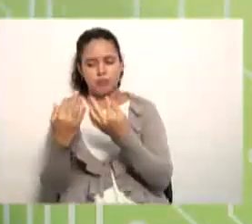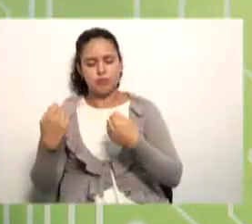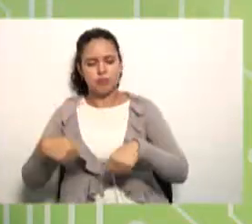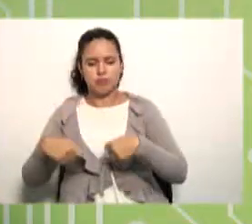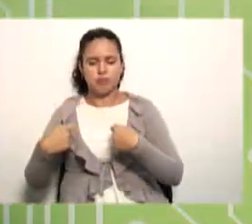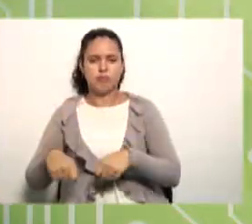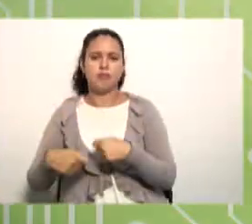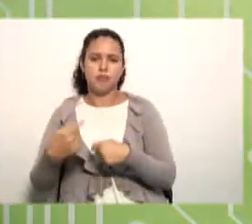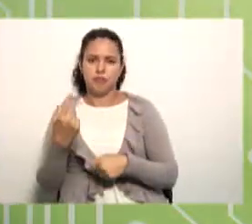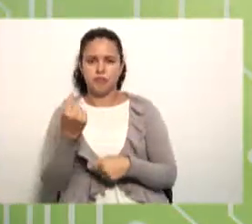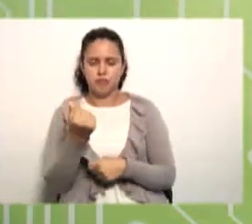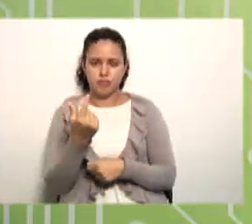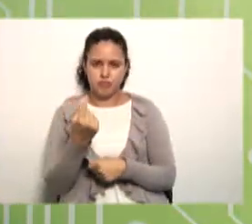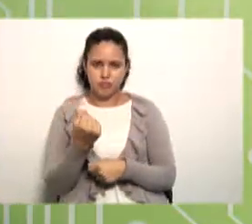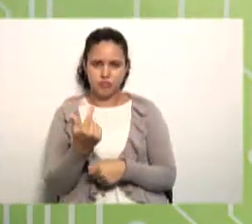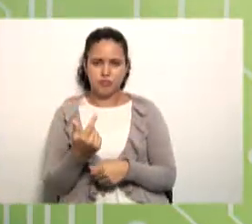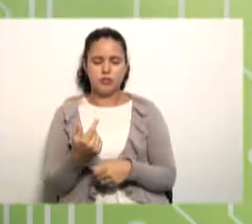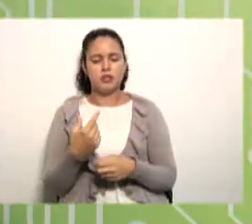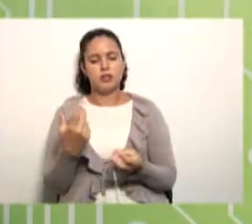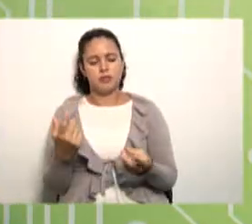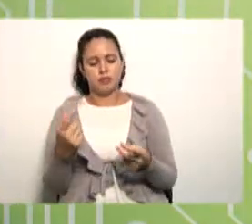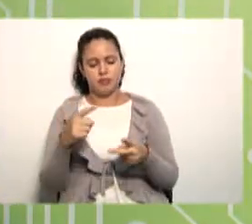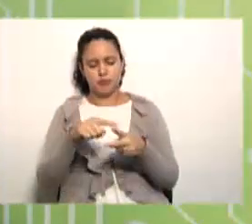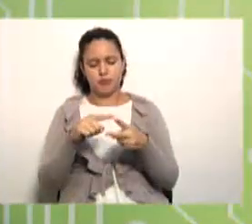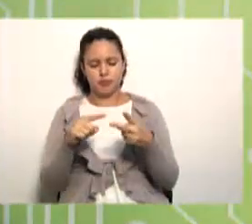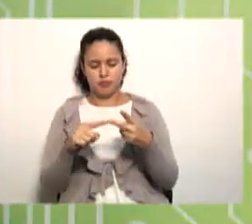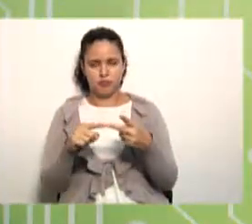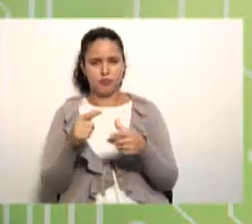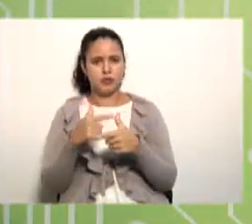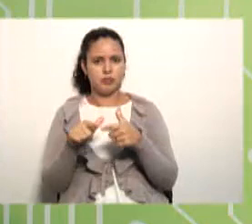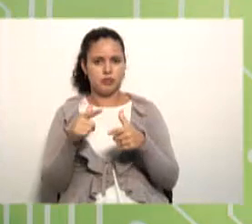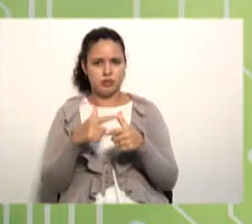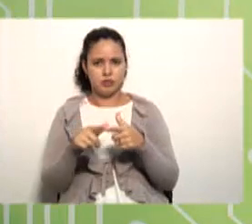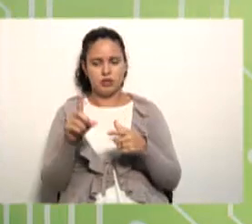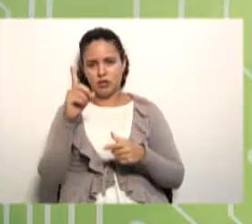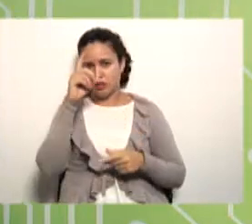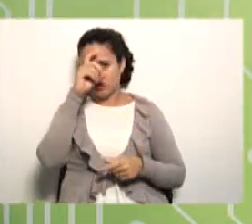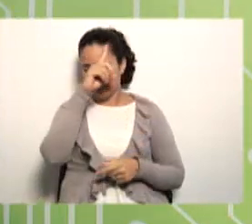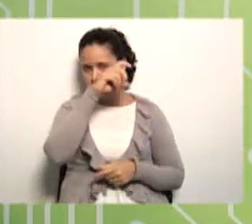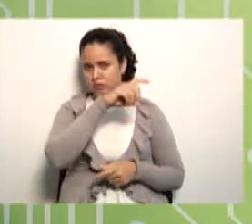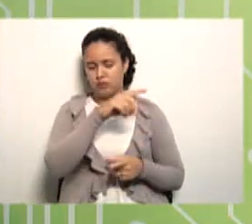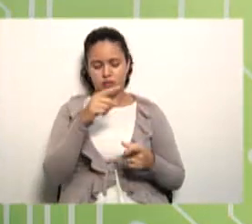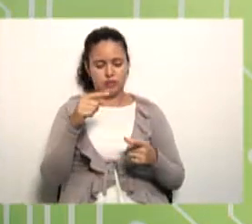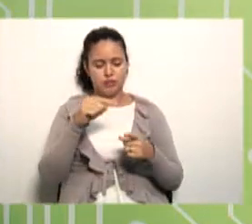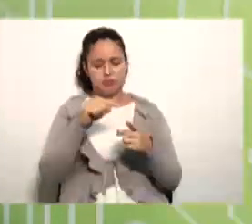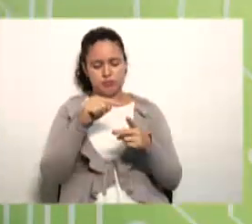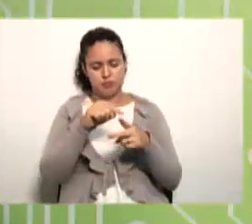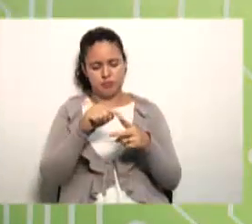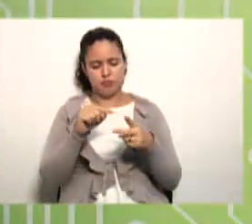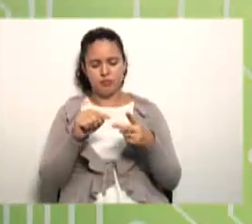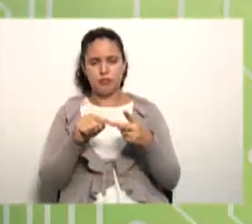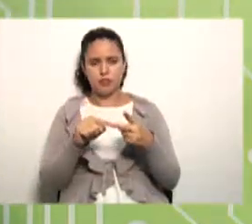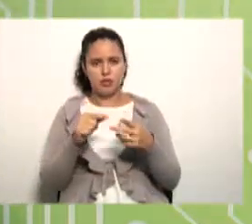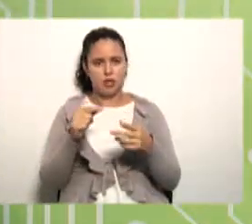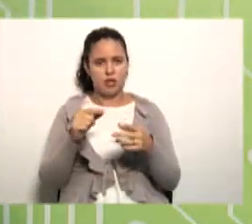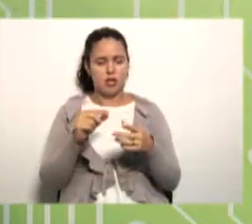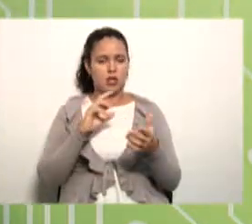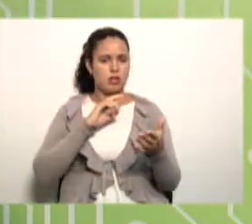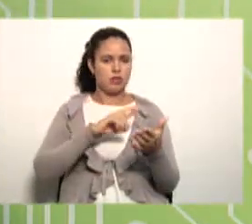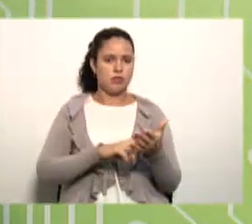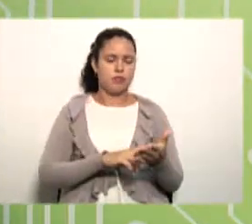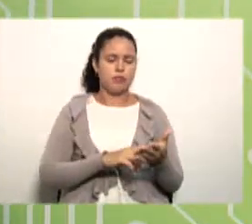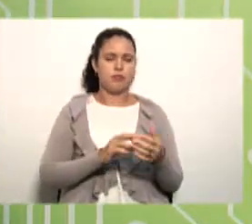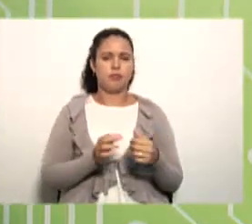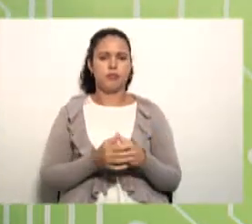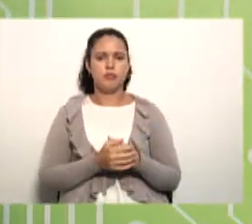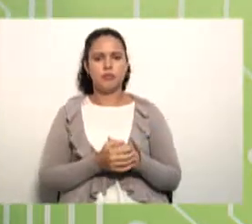se a gente tivesse dois grandes problemas, e esse princípio vai nos dizer que é muito difícil atacar os dois problemas de uma maneira só. Quando eu quero dizer inversamente